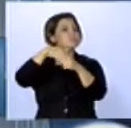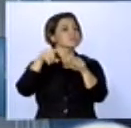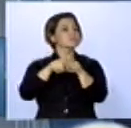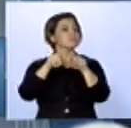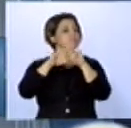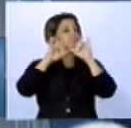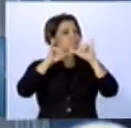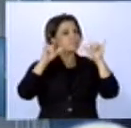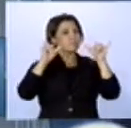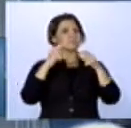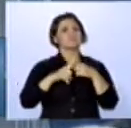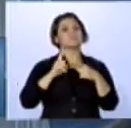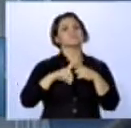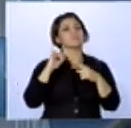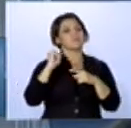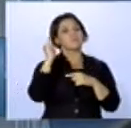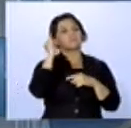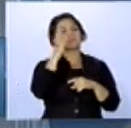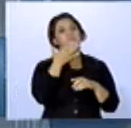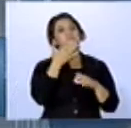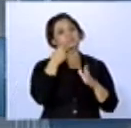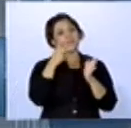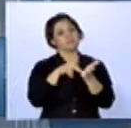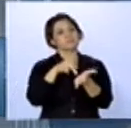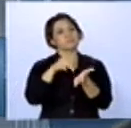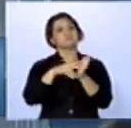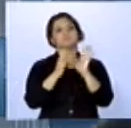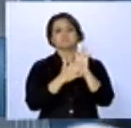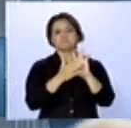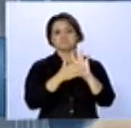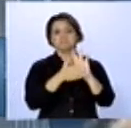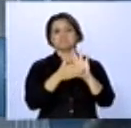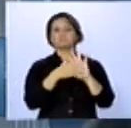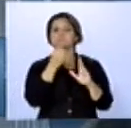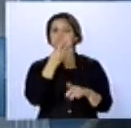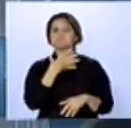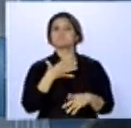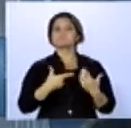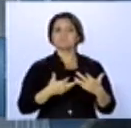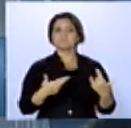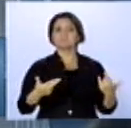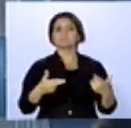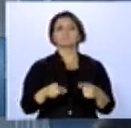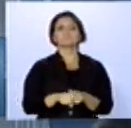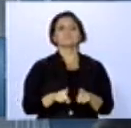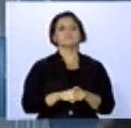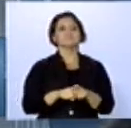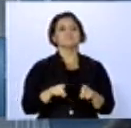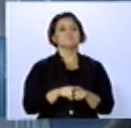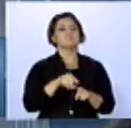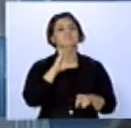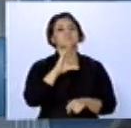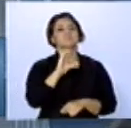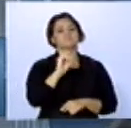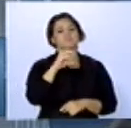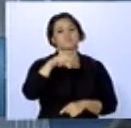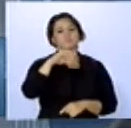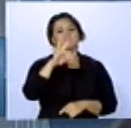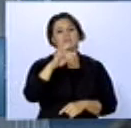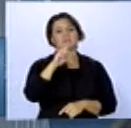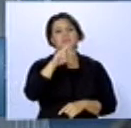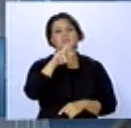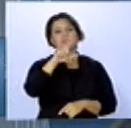fato que deve ser aplaudido né essas informações sobre a contability que a gente chama de